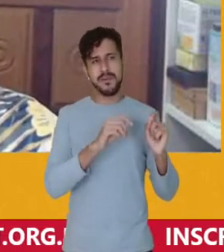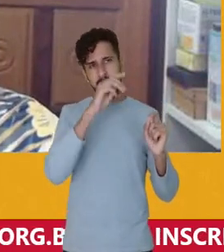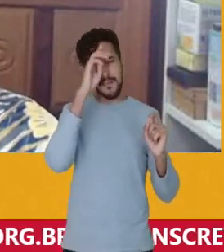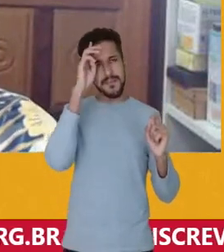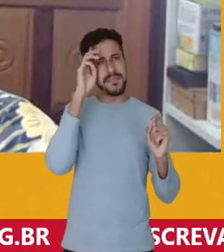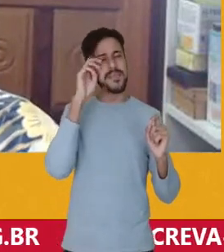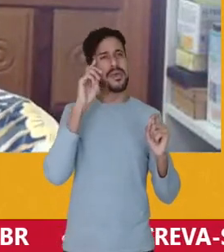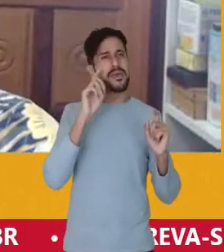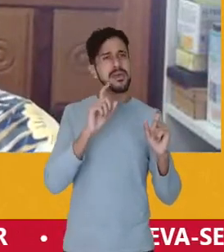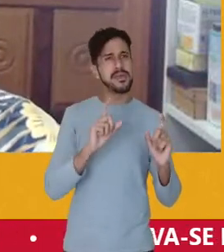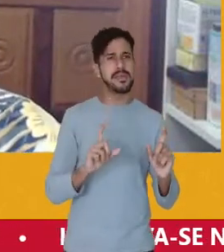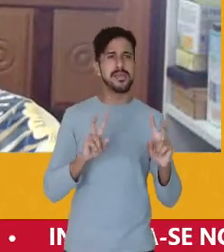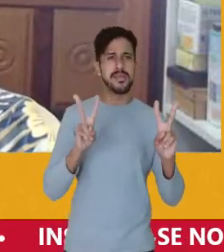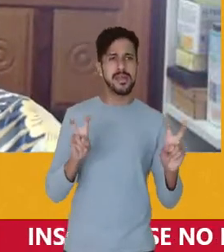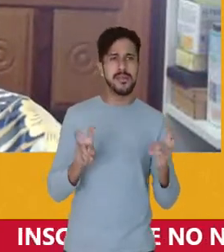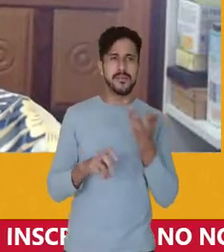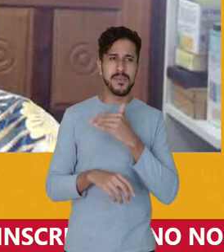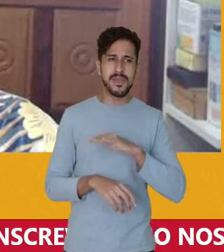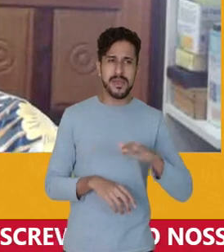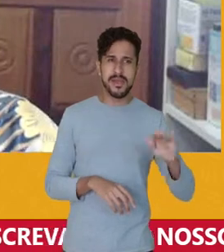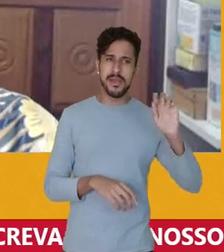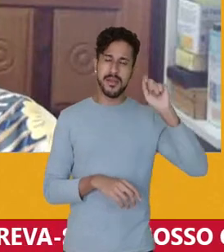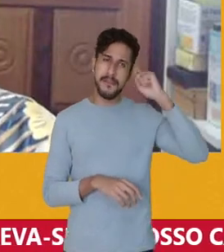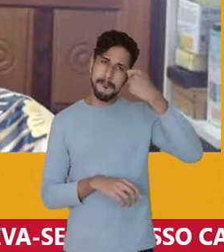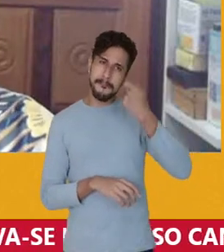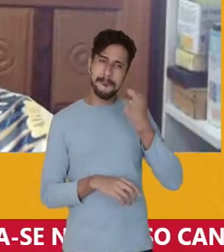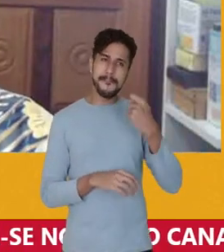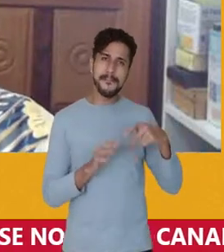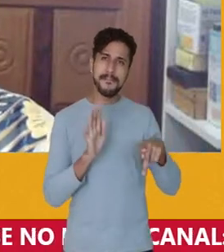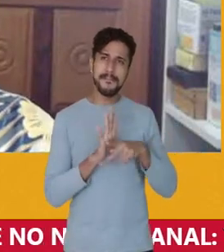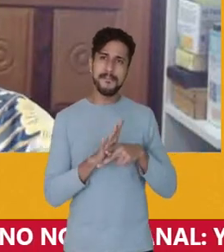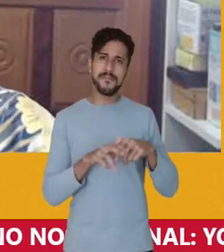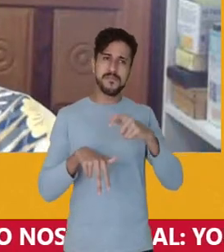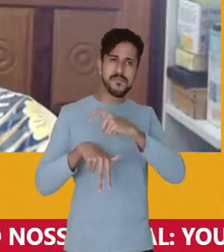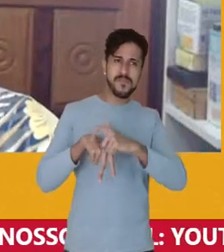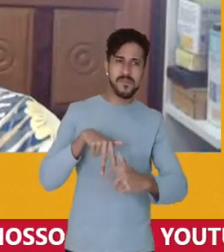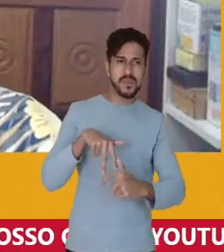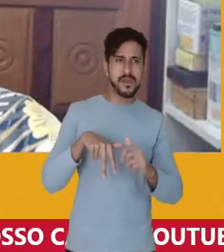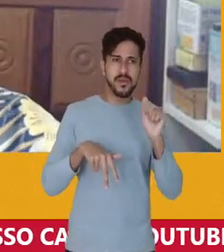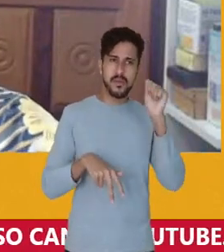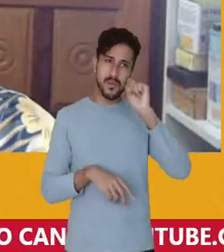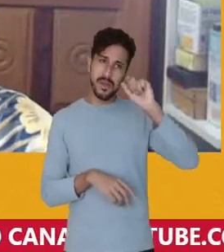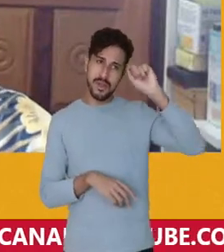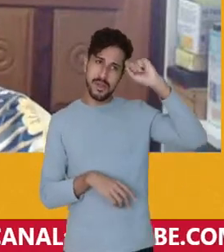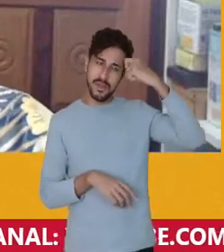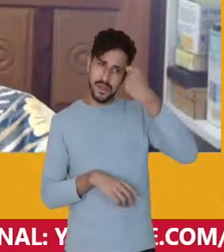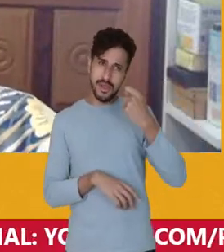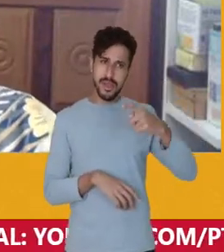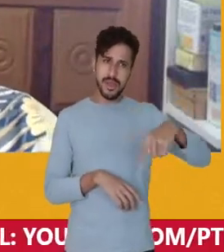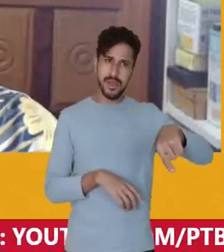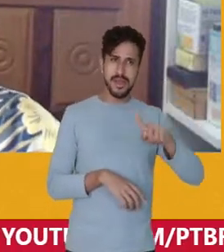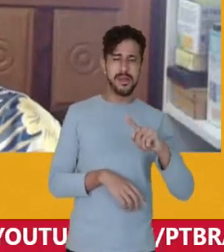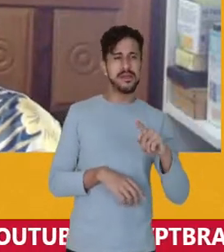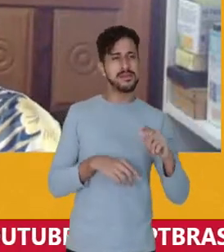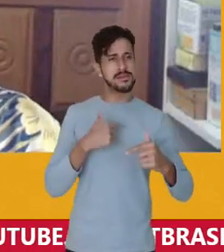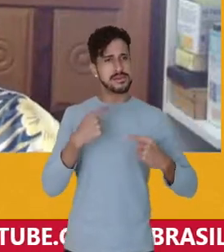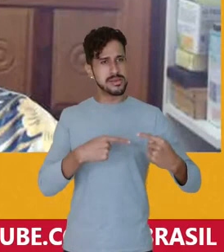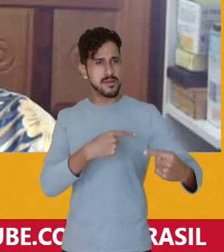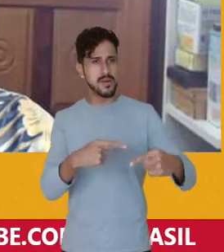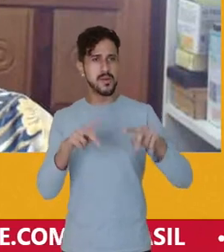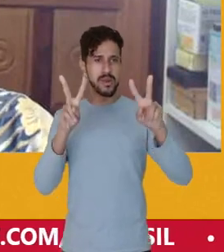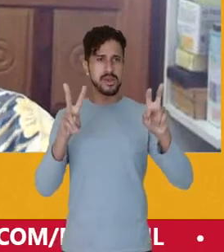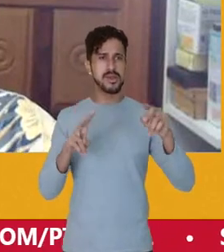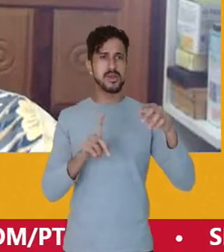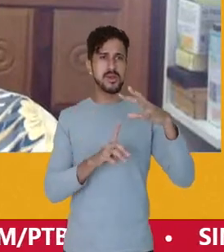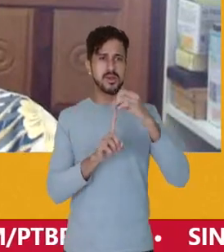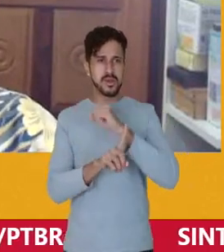emersão da questão das infâncias e das crianças negras, vinda das sujeitas mulheres negras que pautaram isso para a